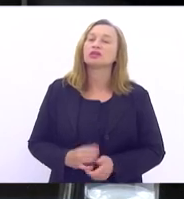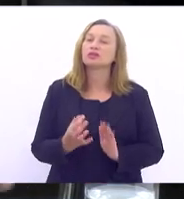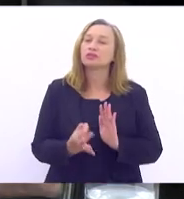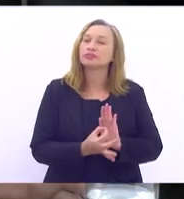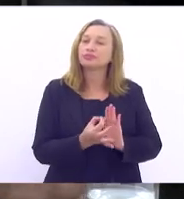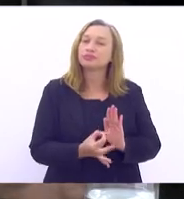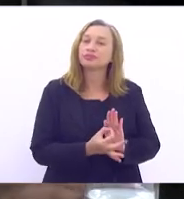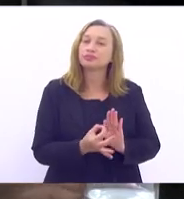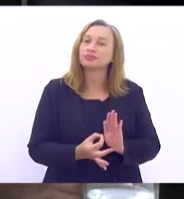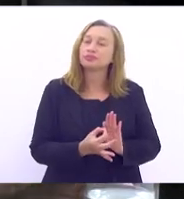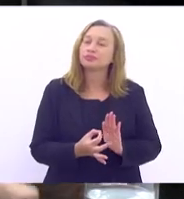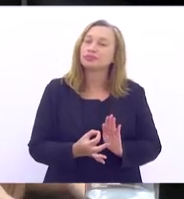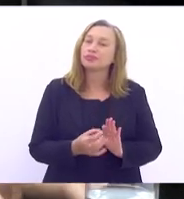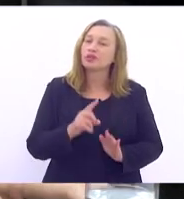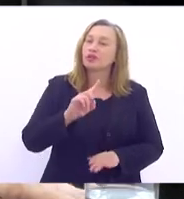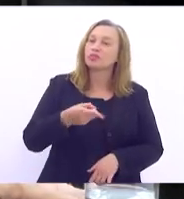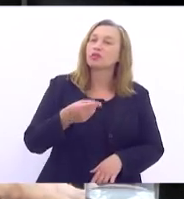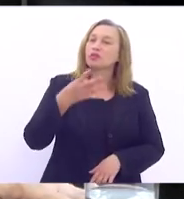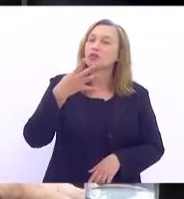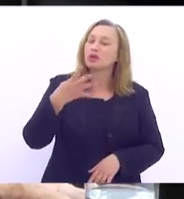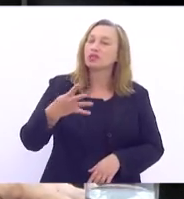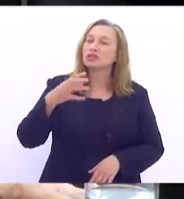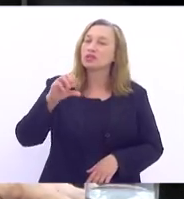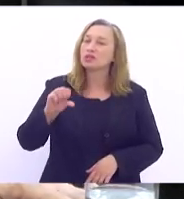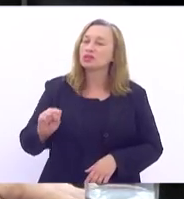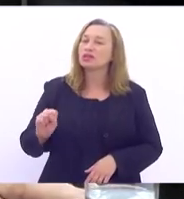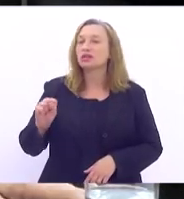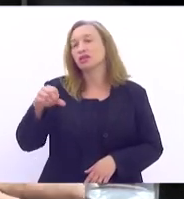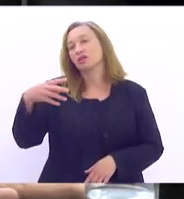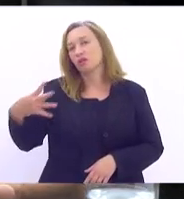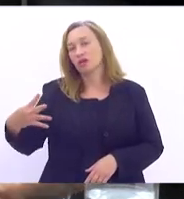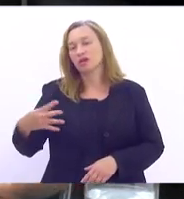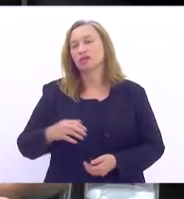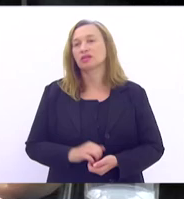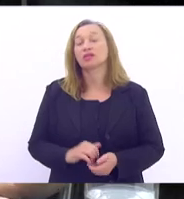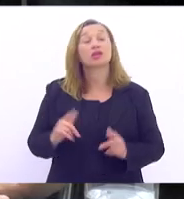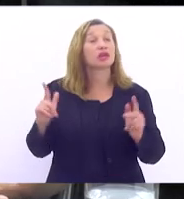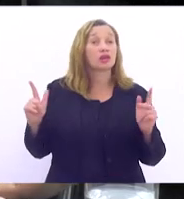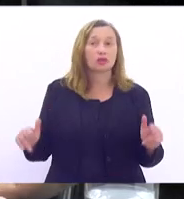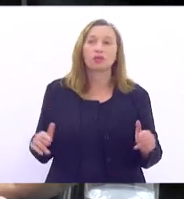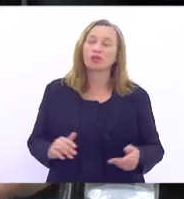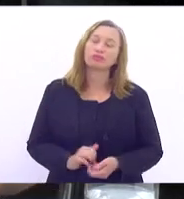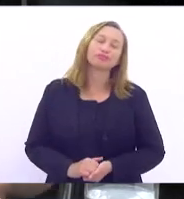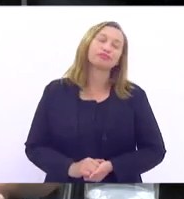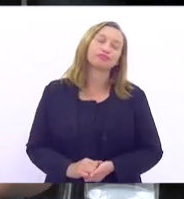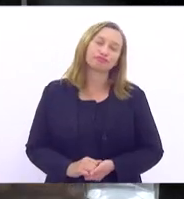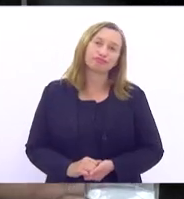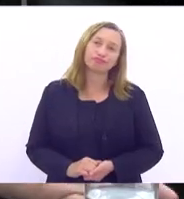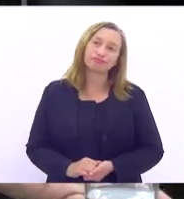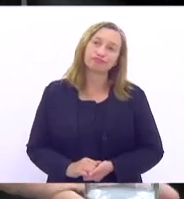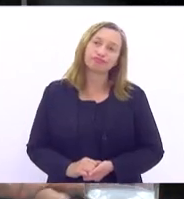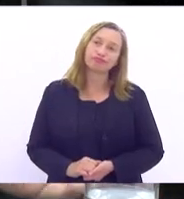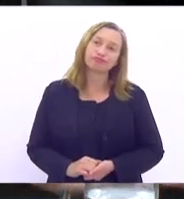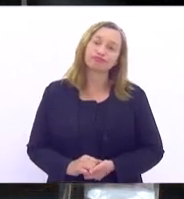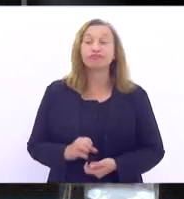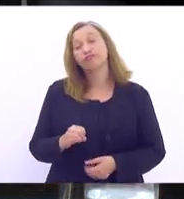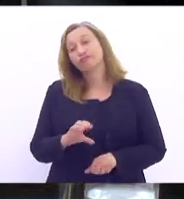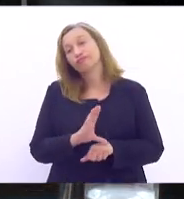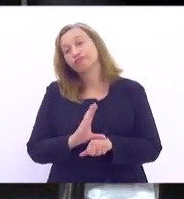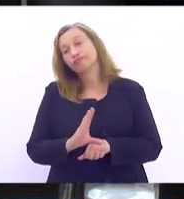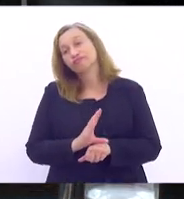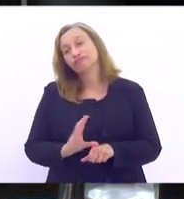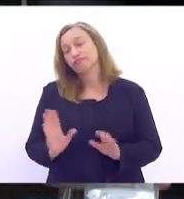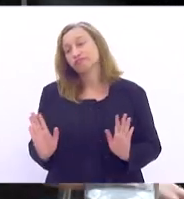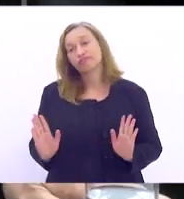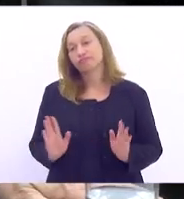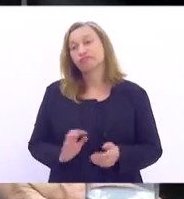parecer sobre o 1484, que é a mesma coisa, é igualzinho. Se o senhor achar que ele é constitucional, que é, porque é